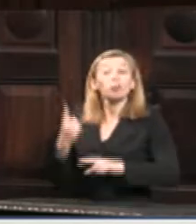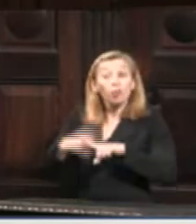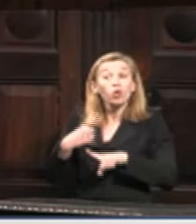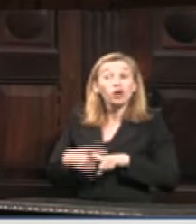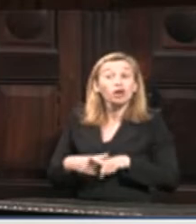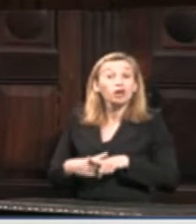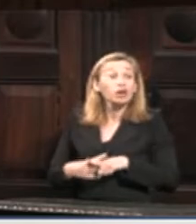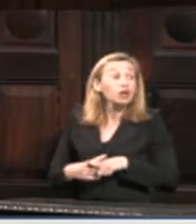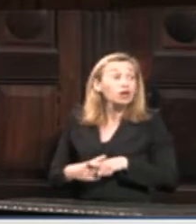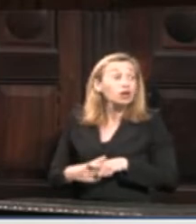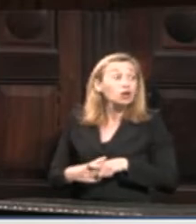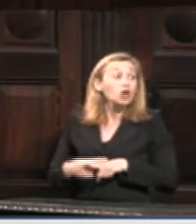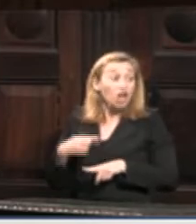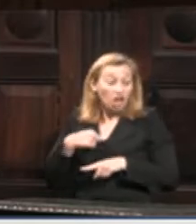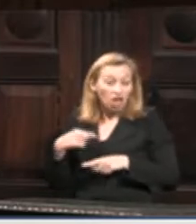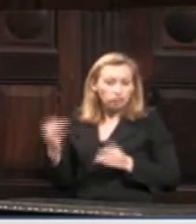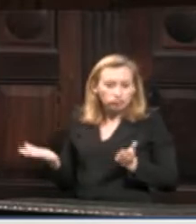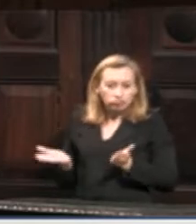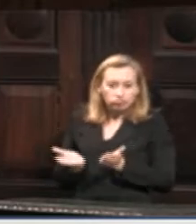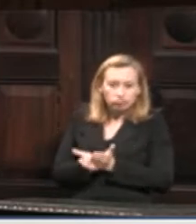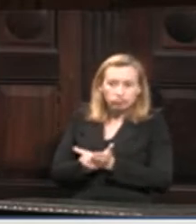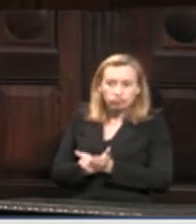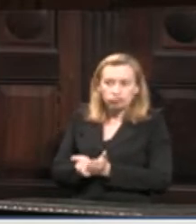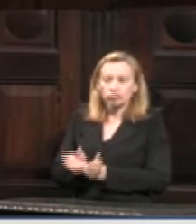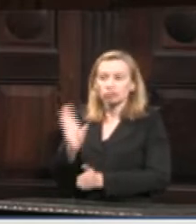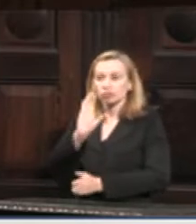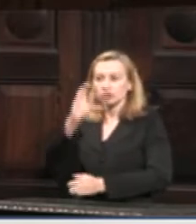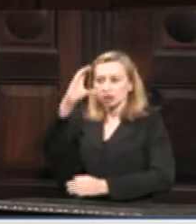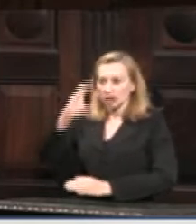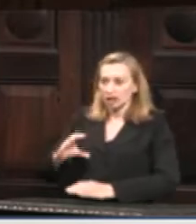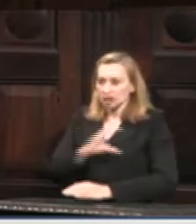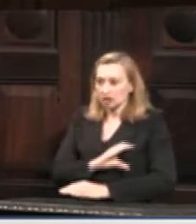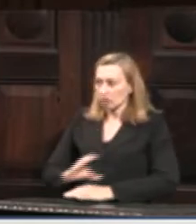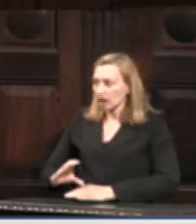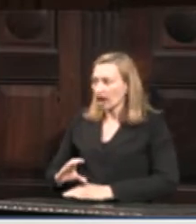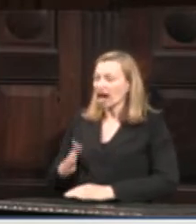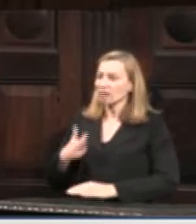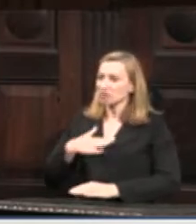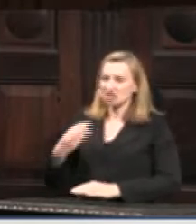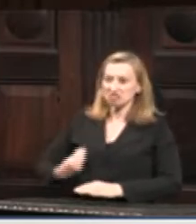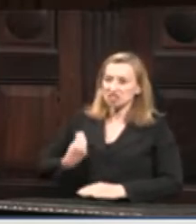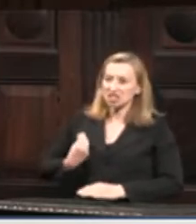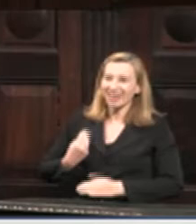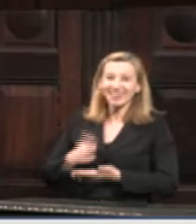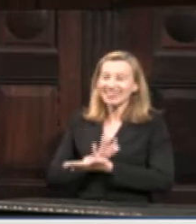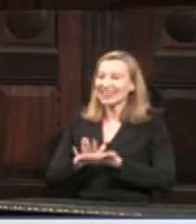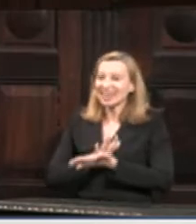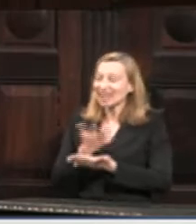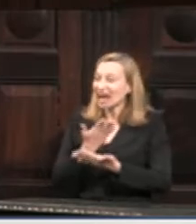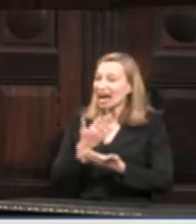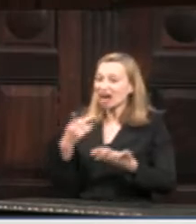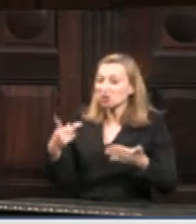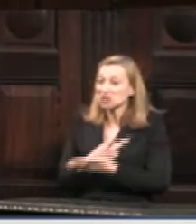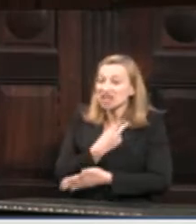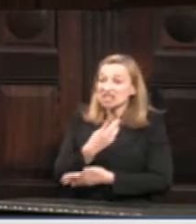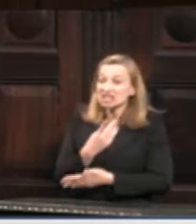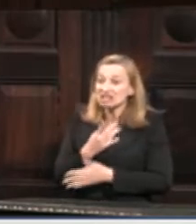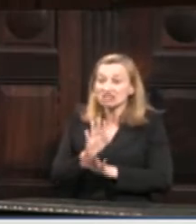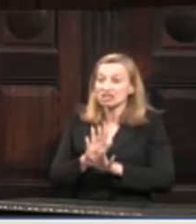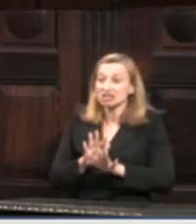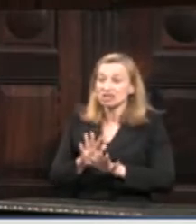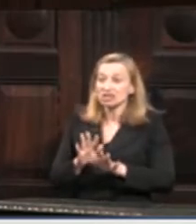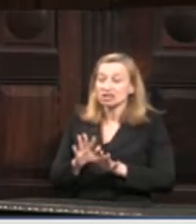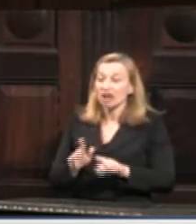porque eu, como cristão católico, na minha vida nada acontece por acaso, na minha vida tudo é providência. Se for